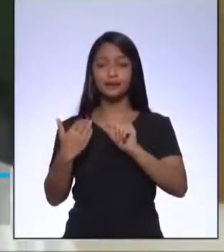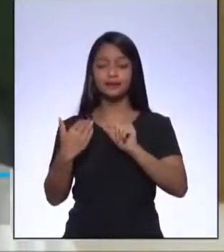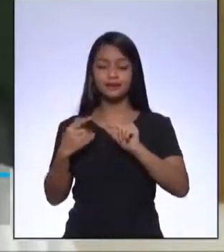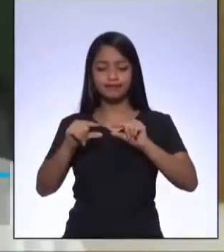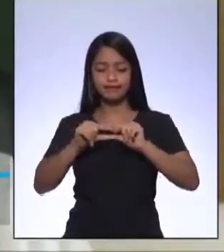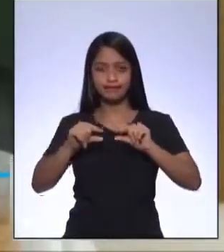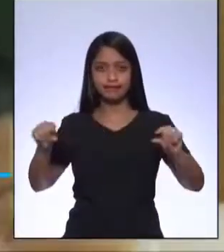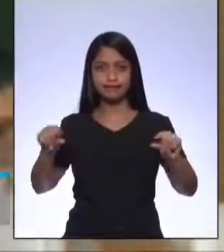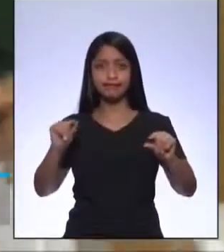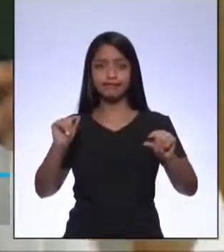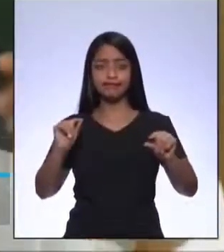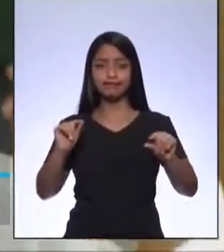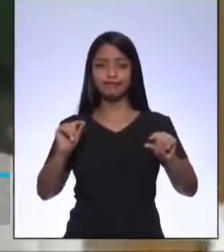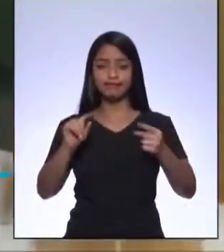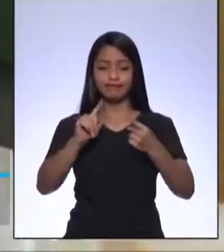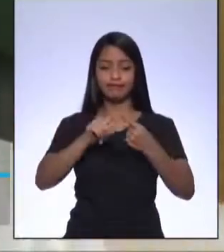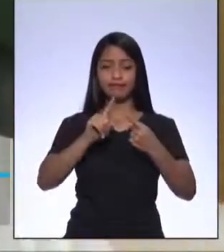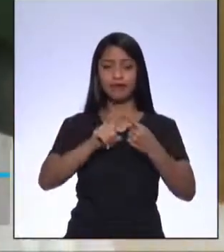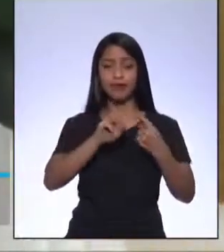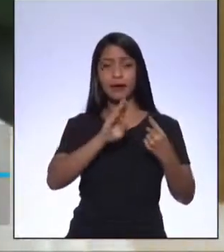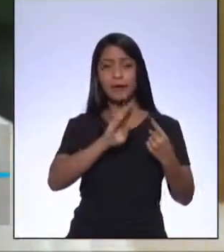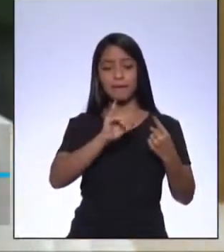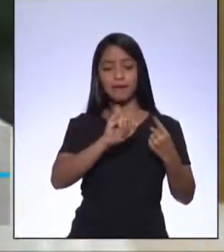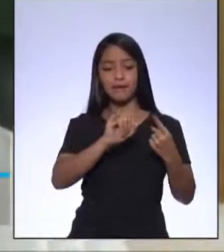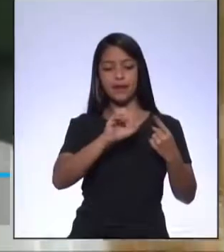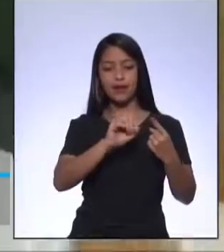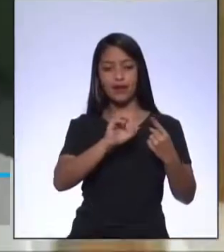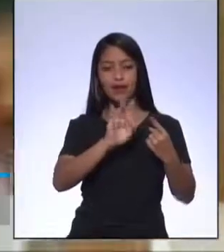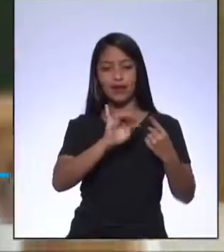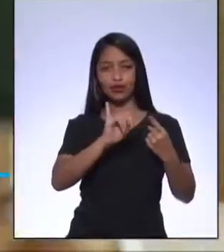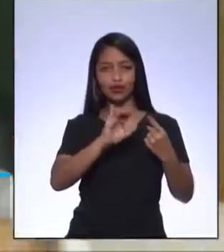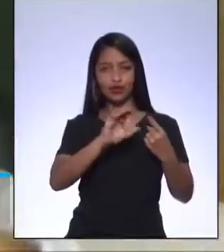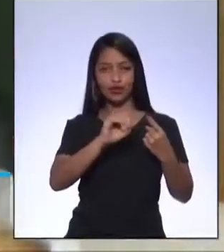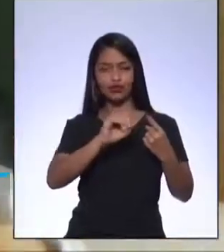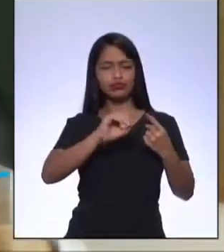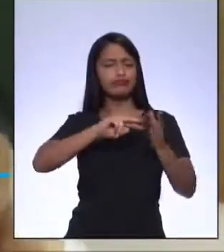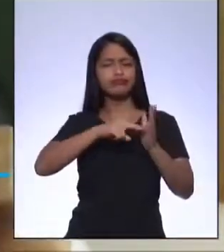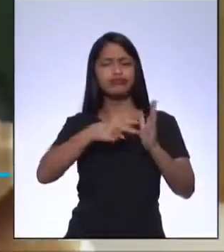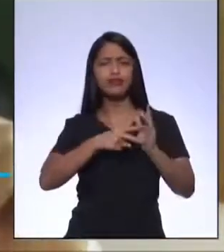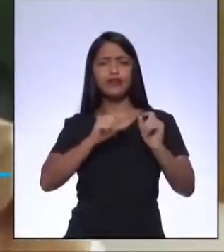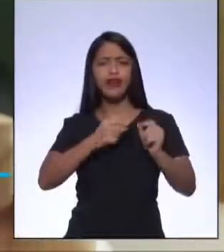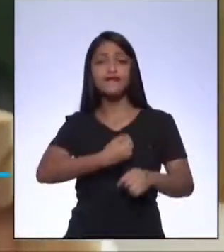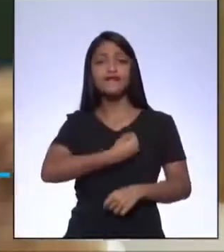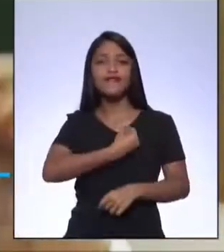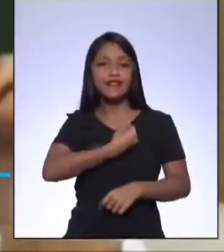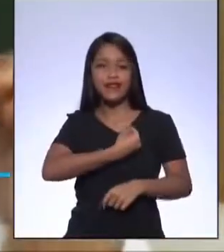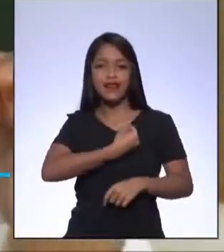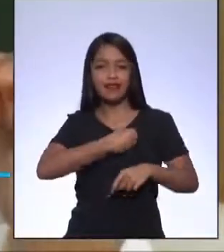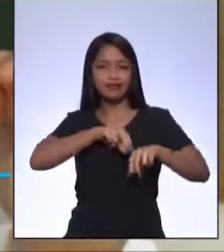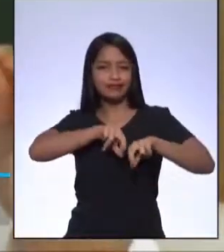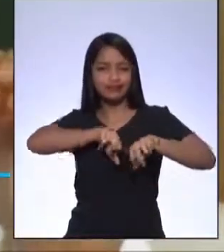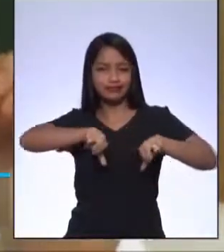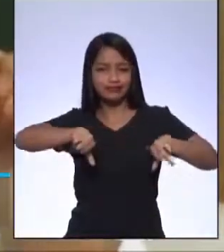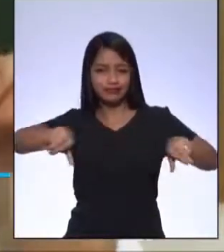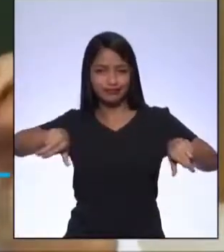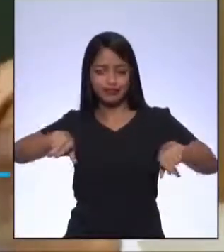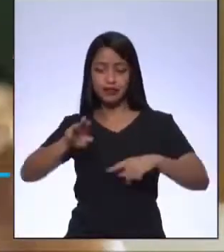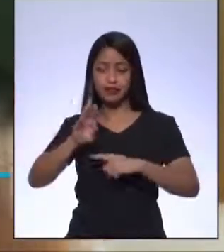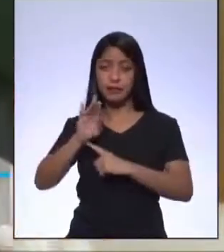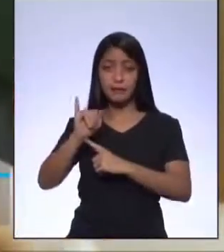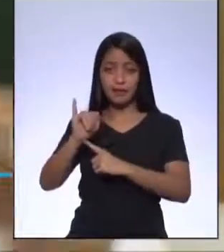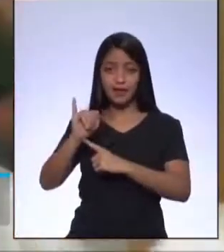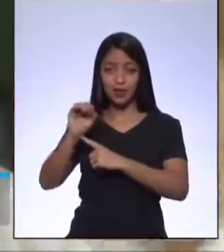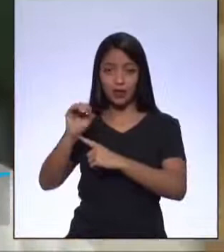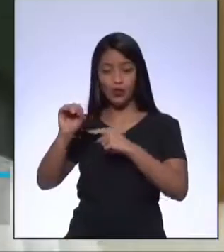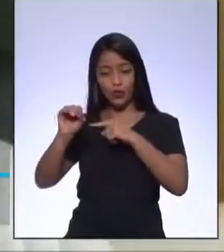que são os fatores bióticos, são os seres vivos. Bio quer dizer vida, então biótico